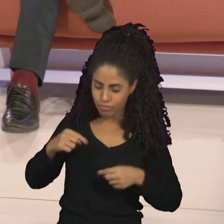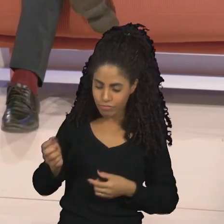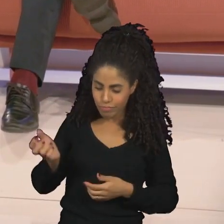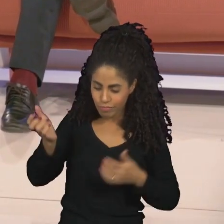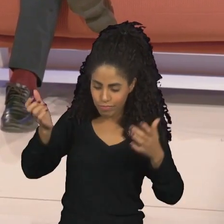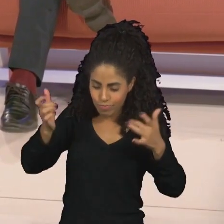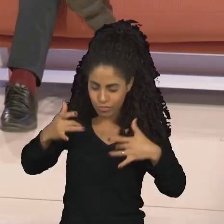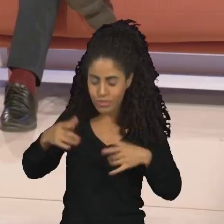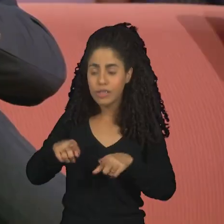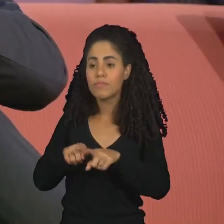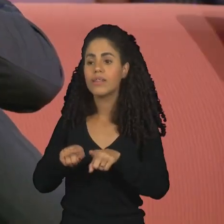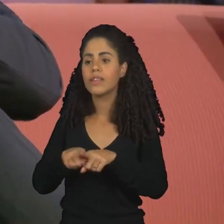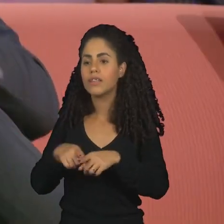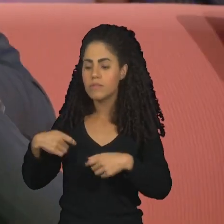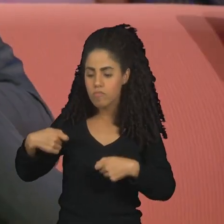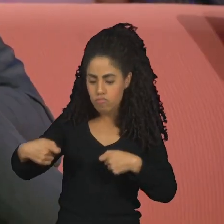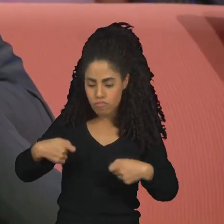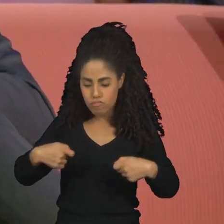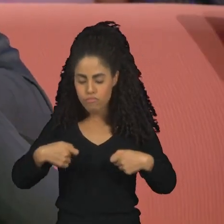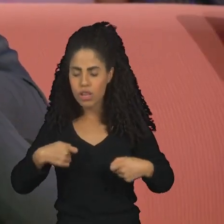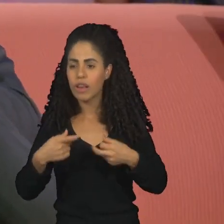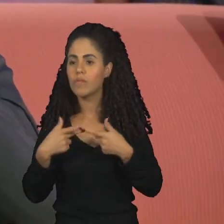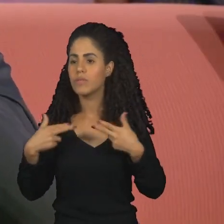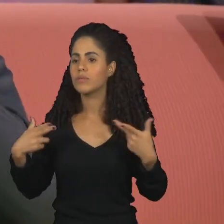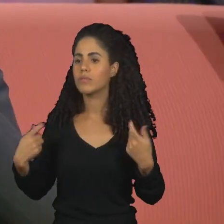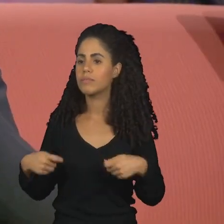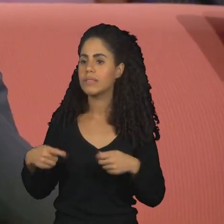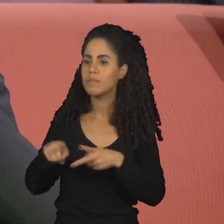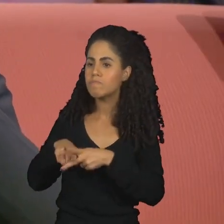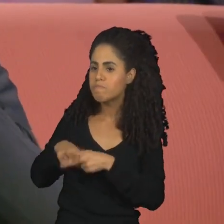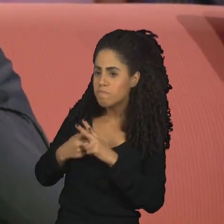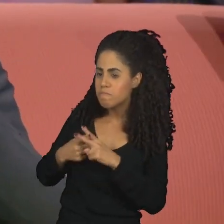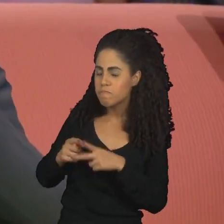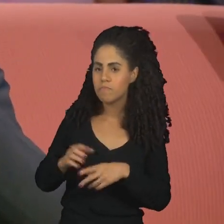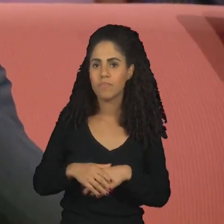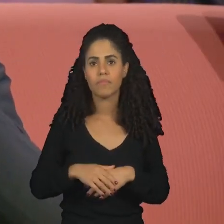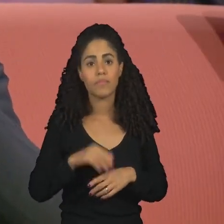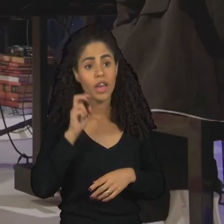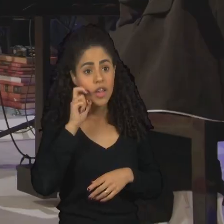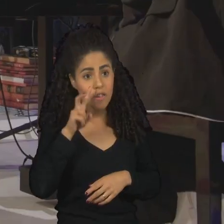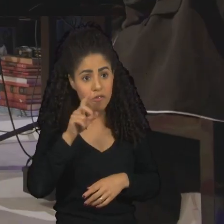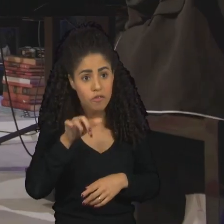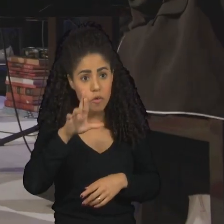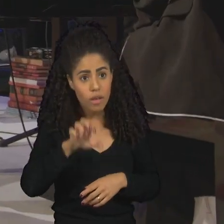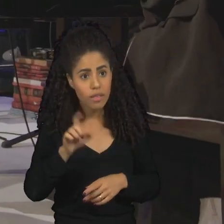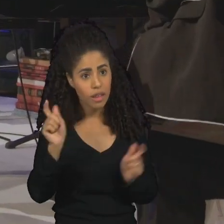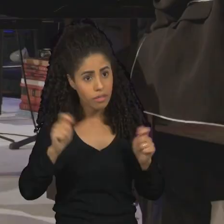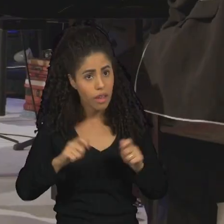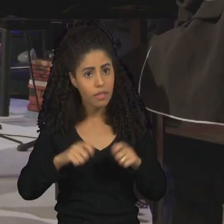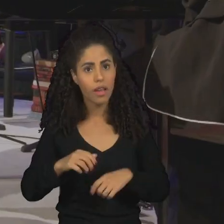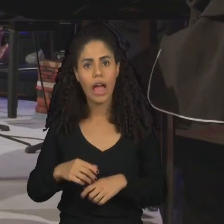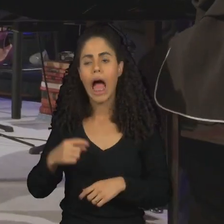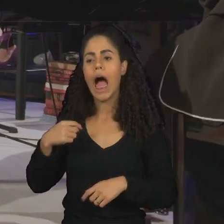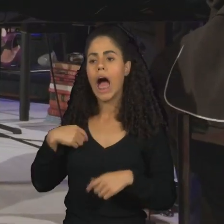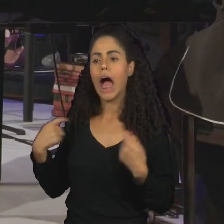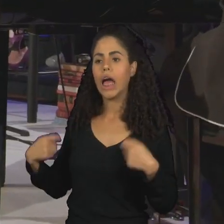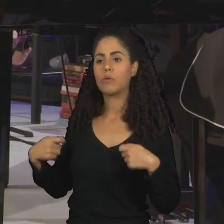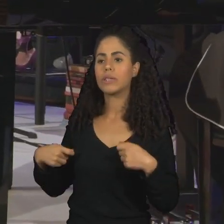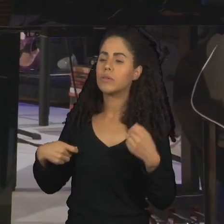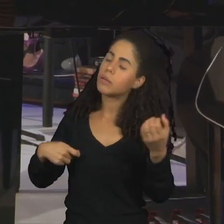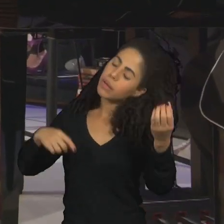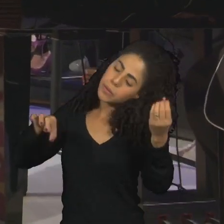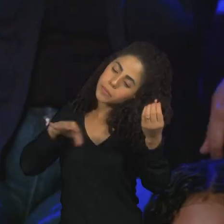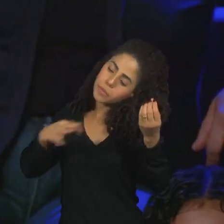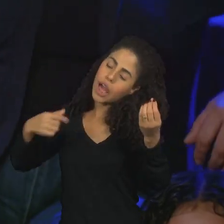está desafinado, então tem que afinar. Um arruma o outro, né? Tem que afinar. Viu, André? É possível afinar. Eu estou precisando de um violino na minha